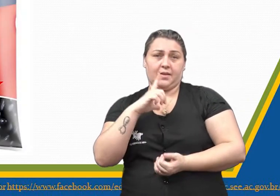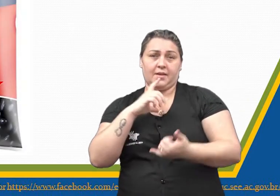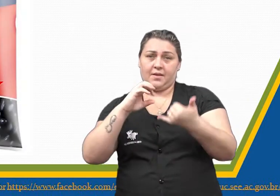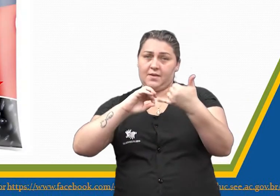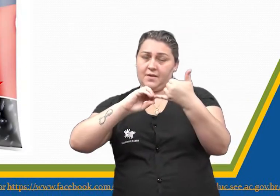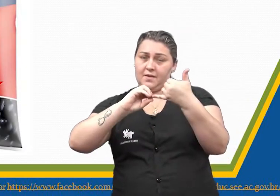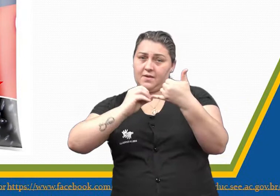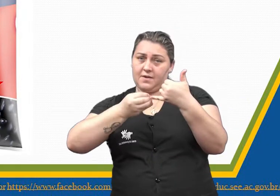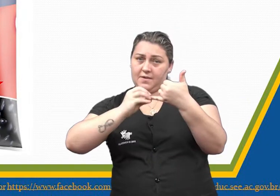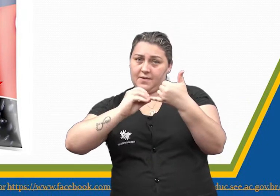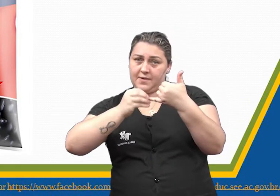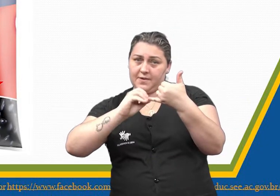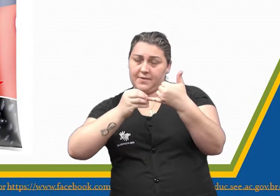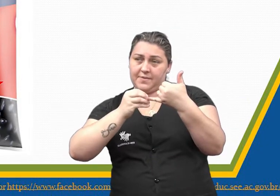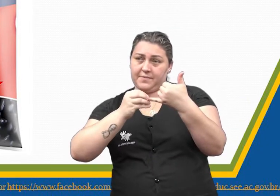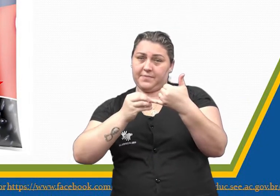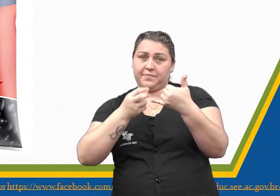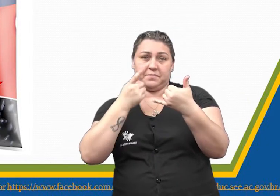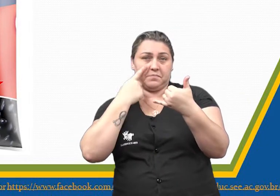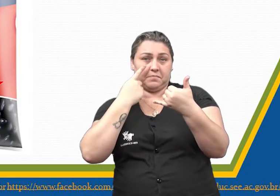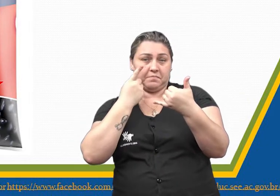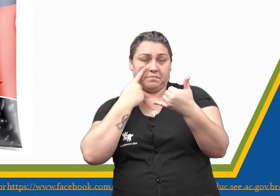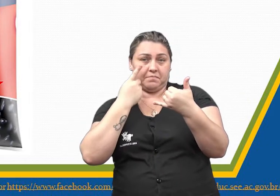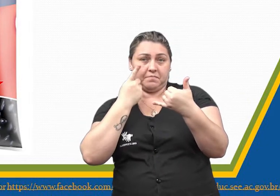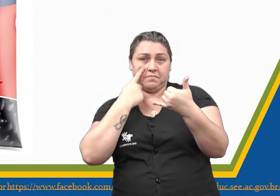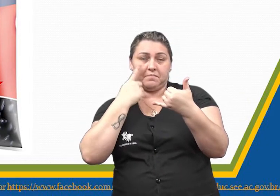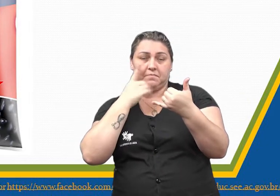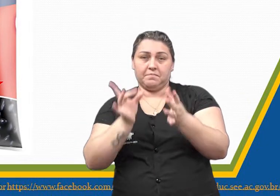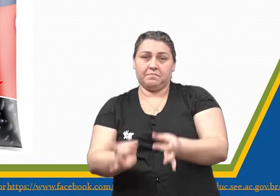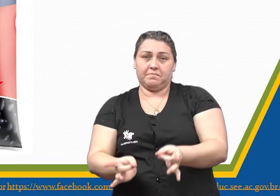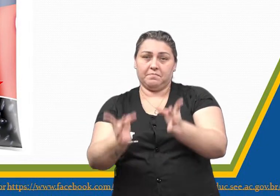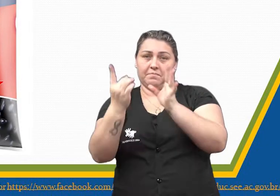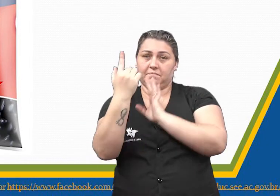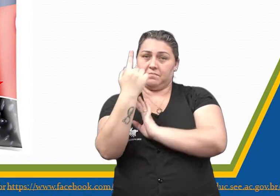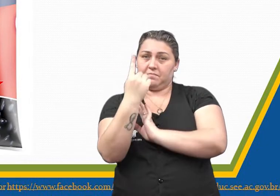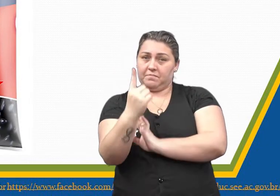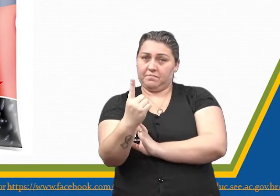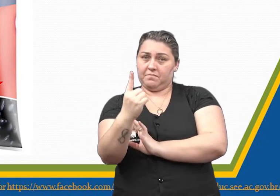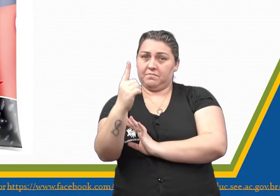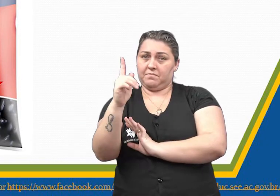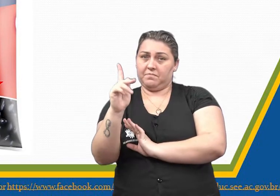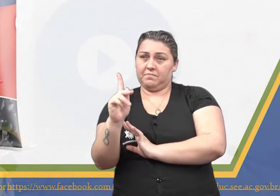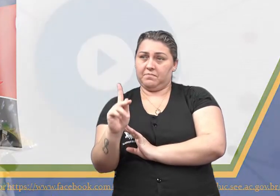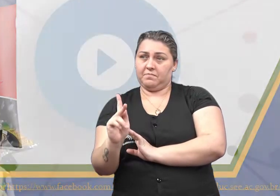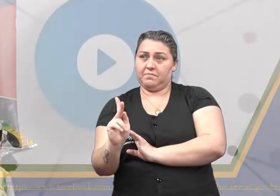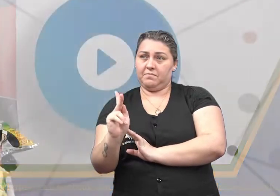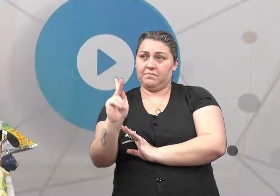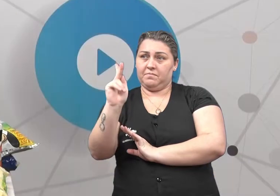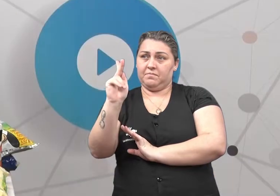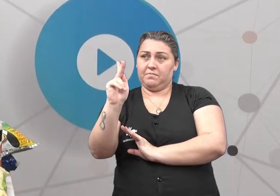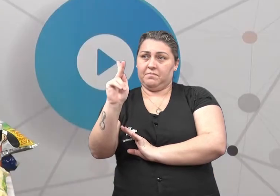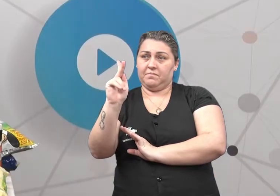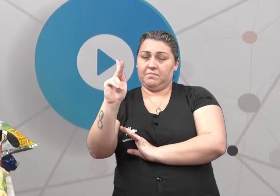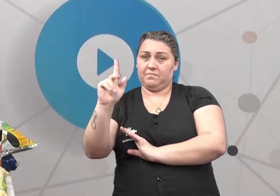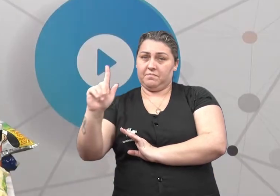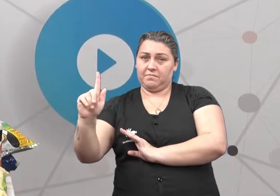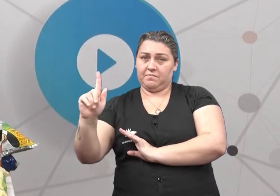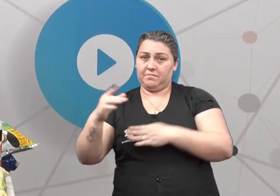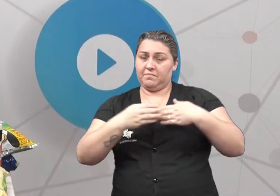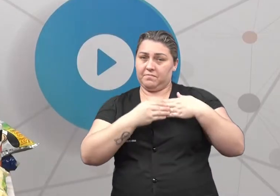aqui feijão, observe aí, ele é vendido de 1 quilo. Observe aqui um que eu trouxe,